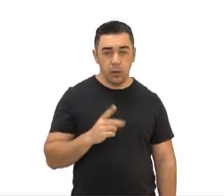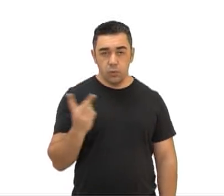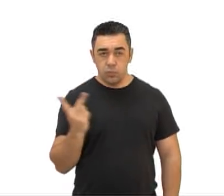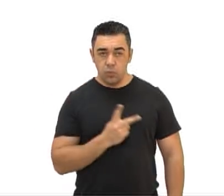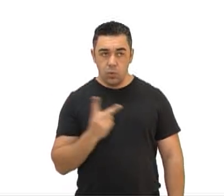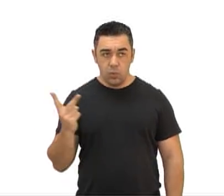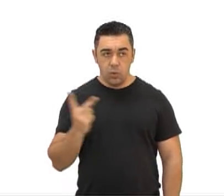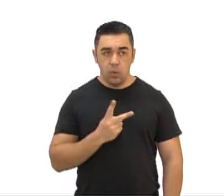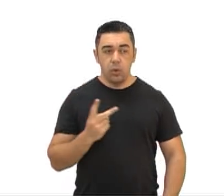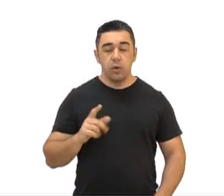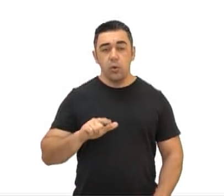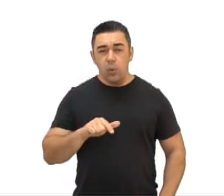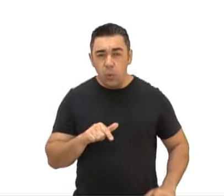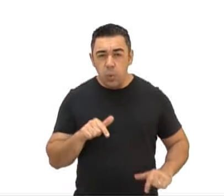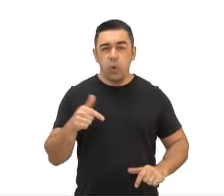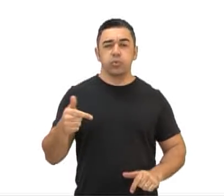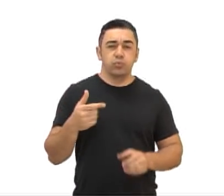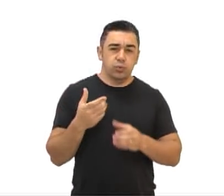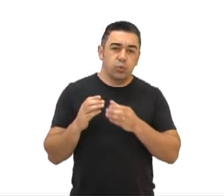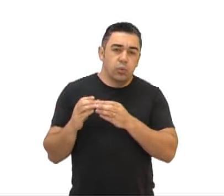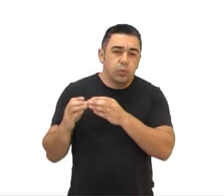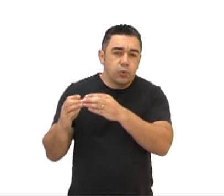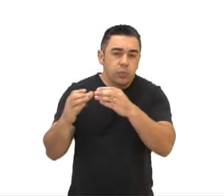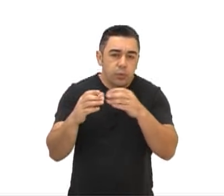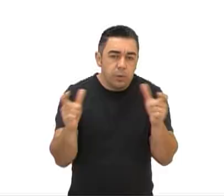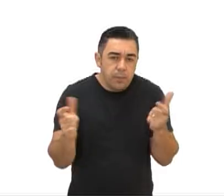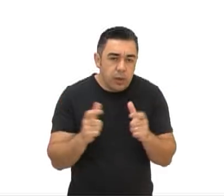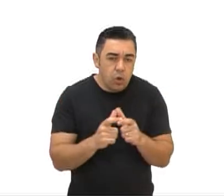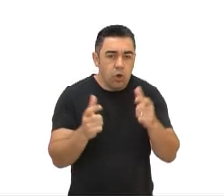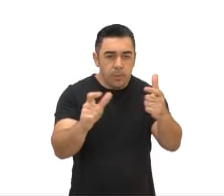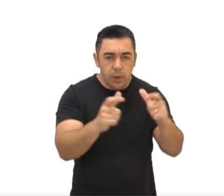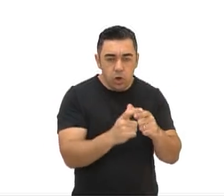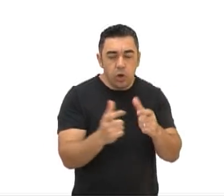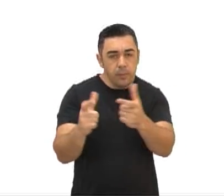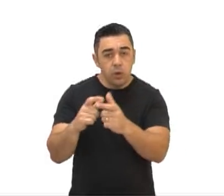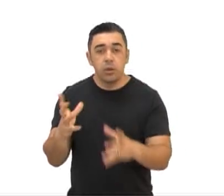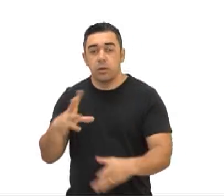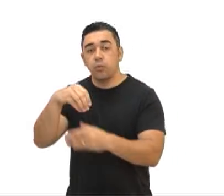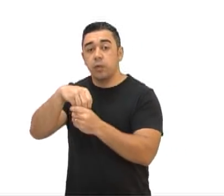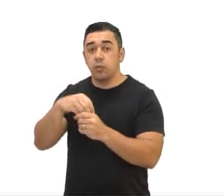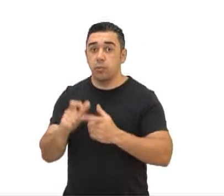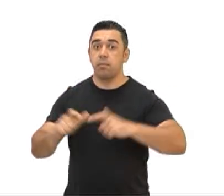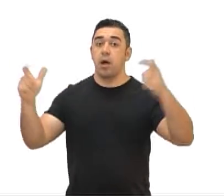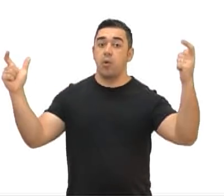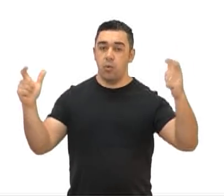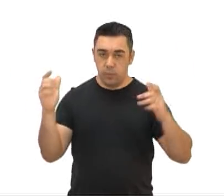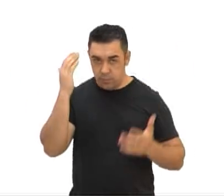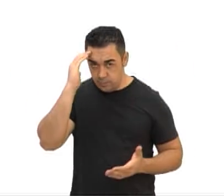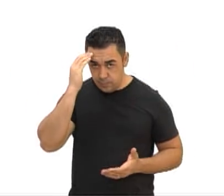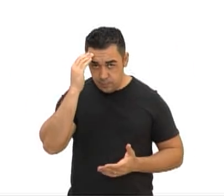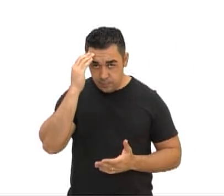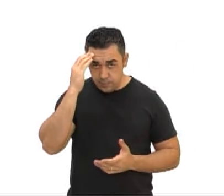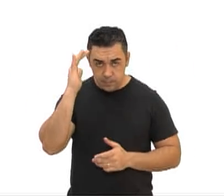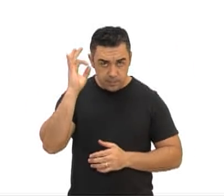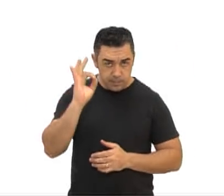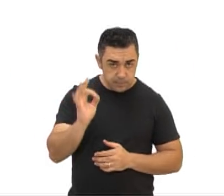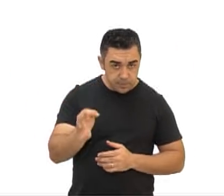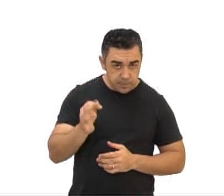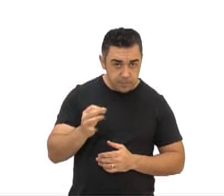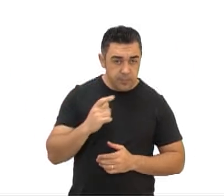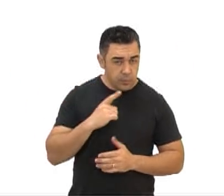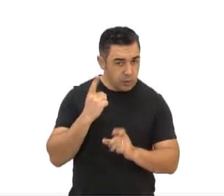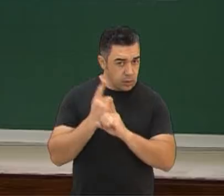E aí os outros grupos que nós estudamos fazem parte desses grupos maiores, certo? Então temos ali